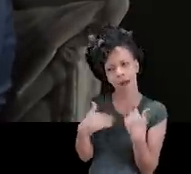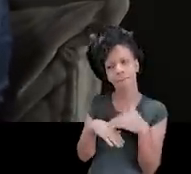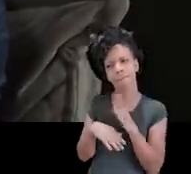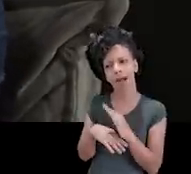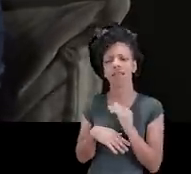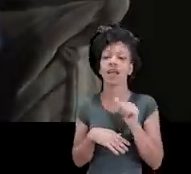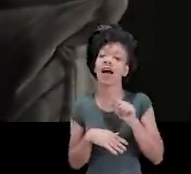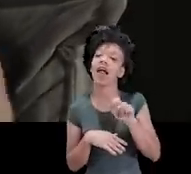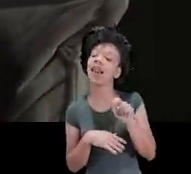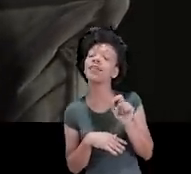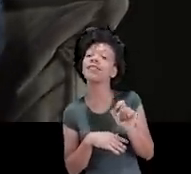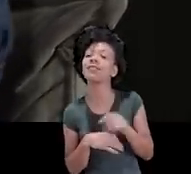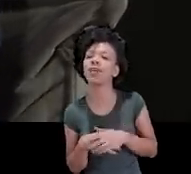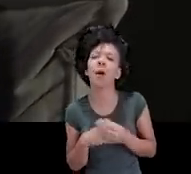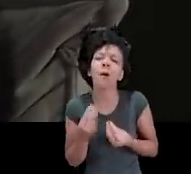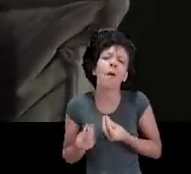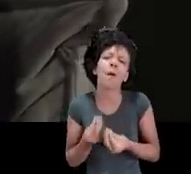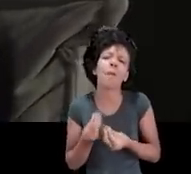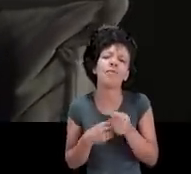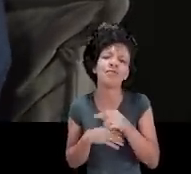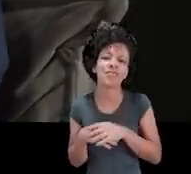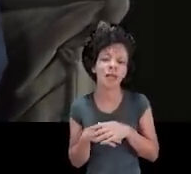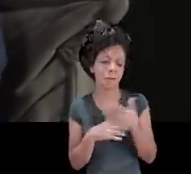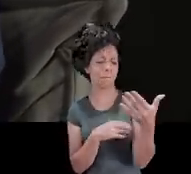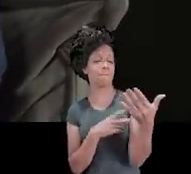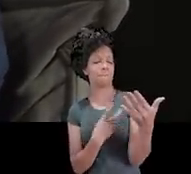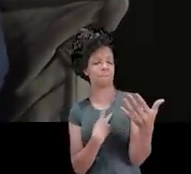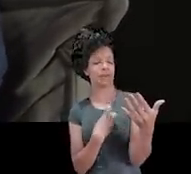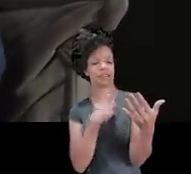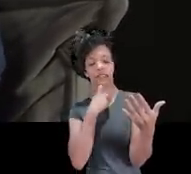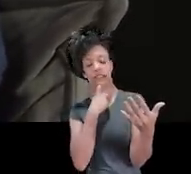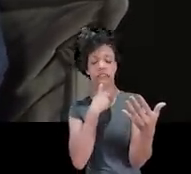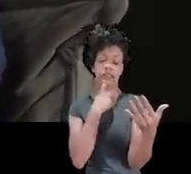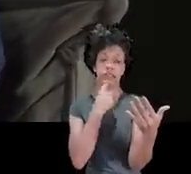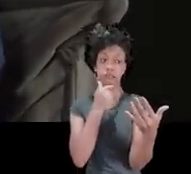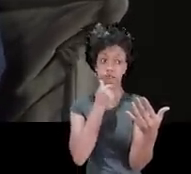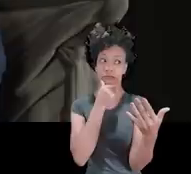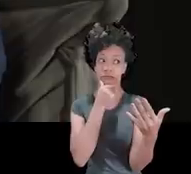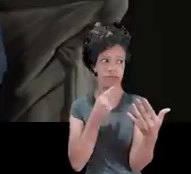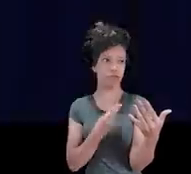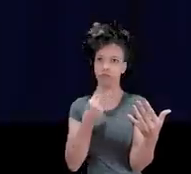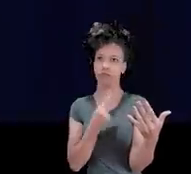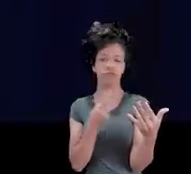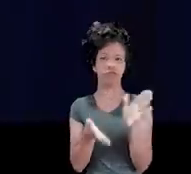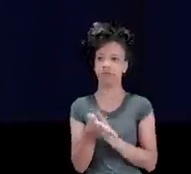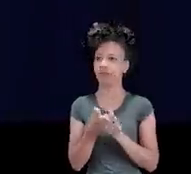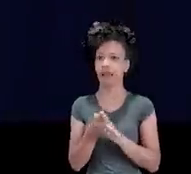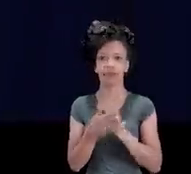pro Alex, que é, como é que foi você perceber... Em algum momento que você falou, bicho, não dá pra fazer